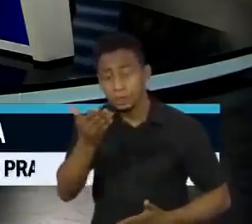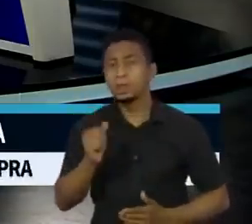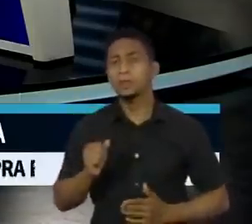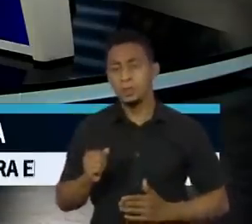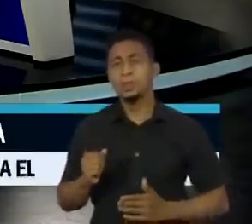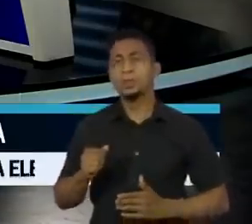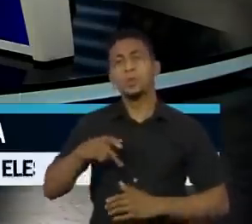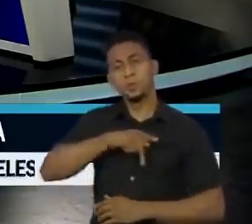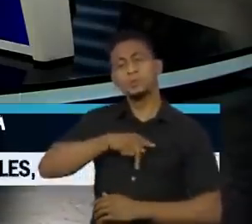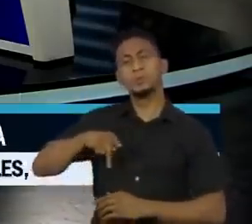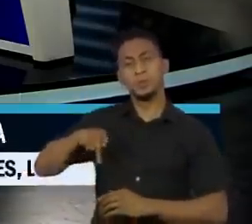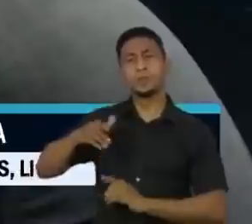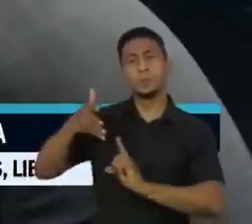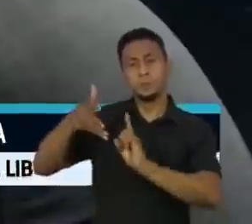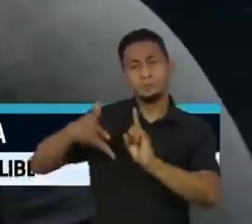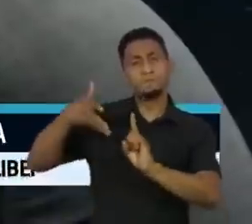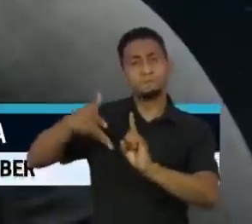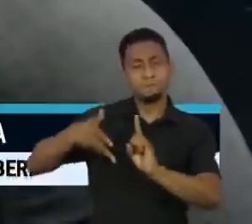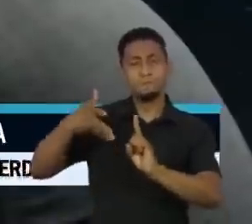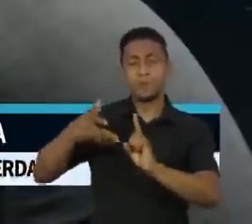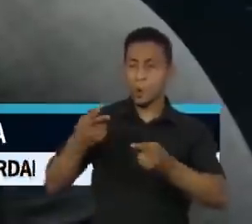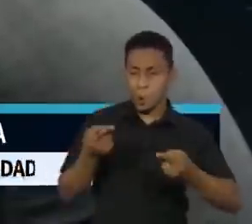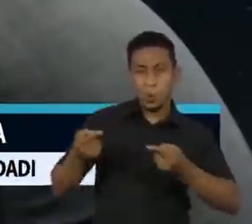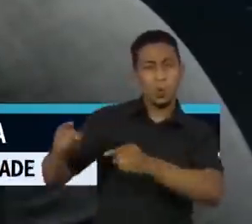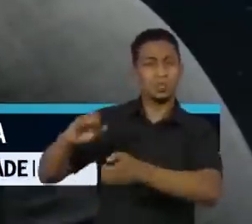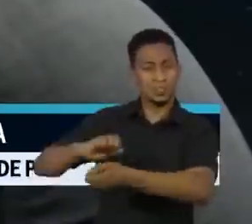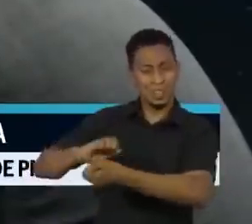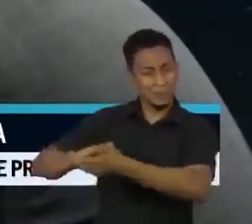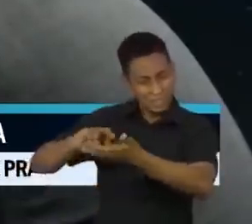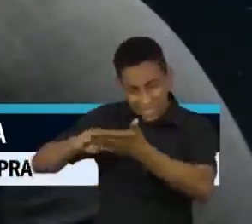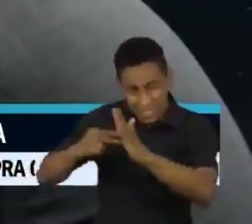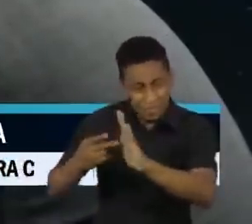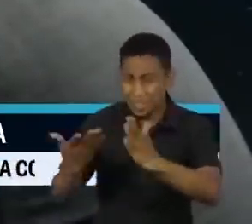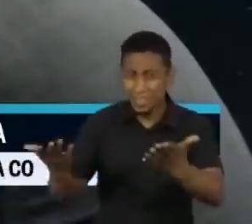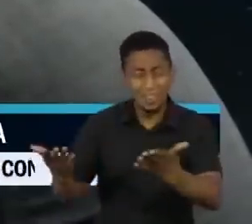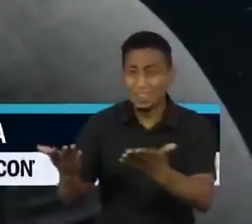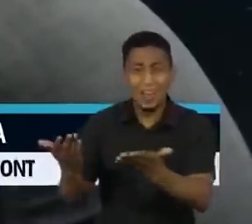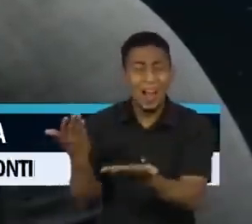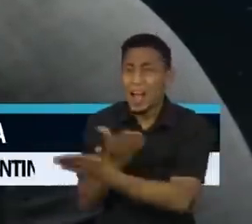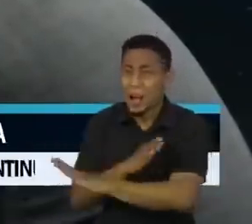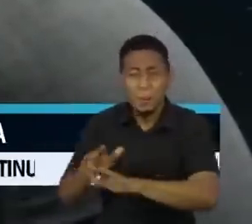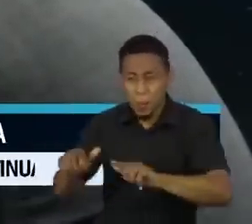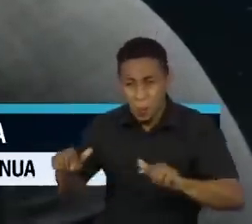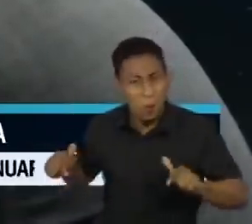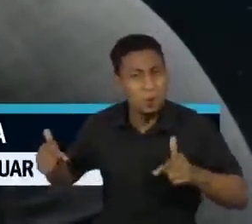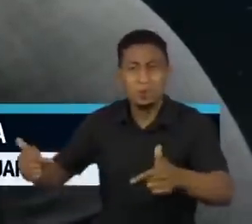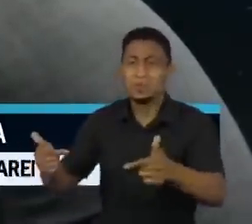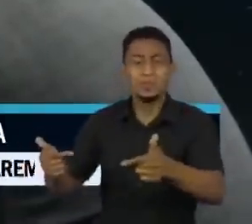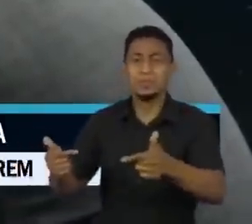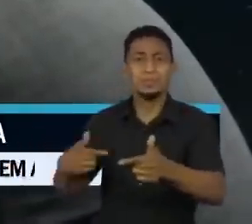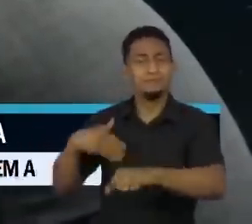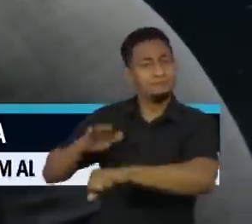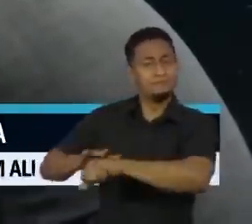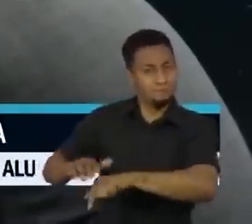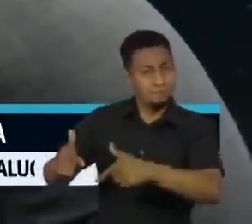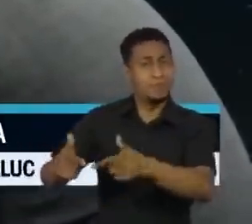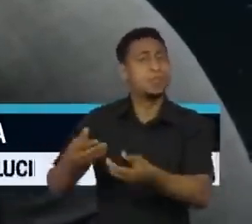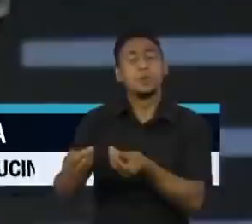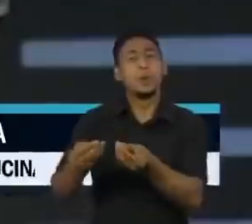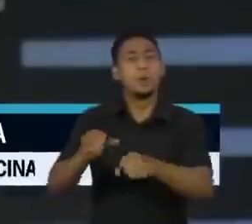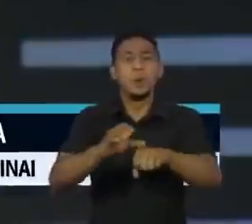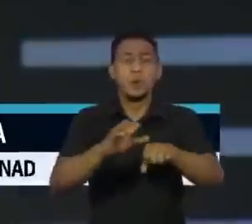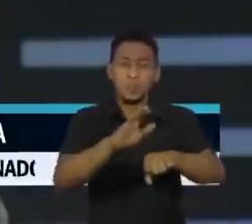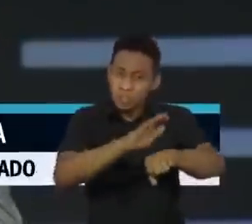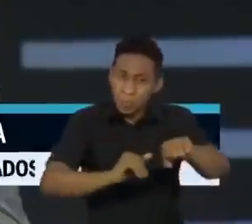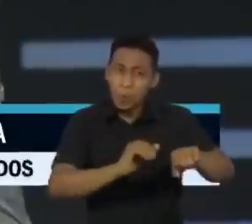renovar os ataques ao STF, ele vai para tudo ou nada? E o que, que ele pretende? Já existe alguma indicação do que ele pretende com essa convocação do Conselho da República?